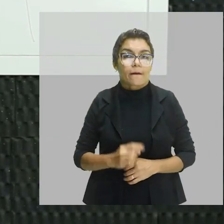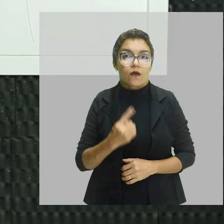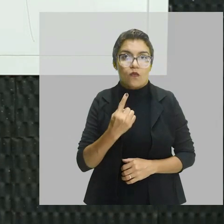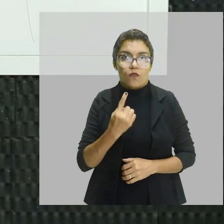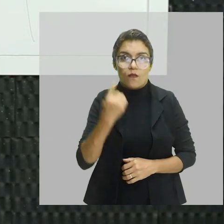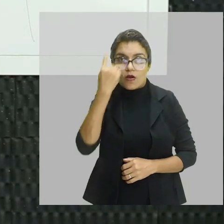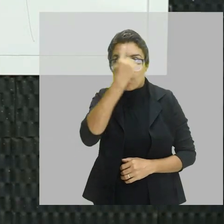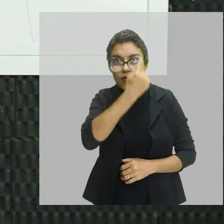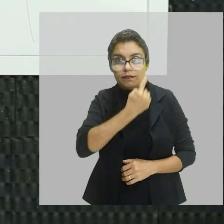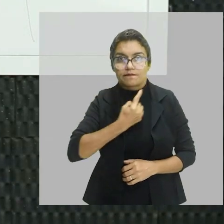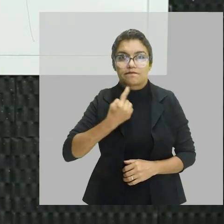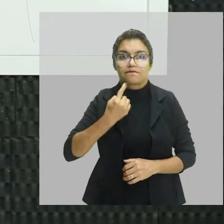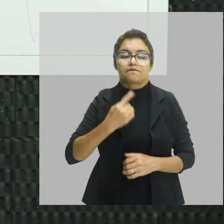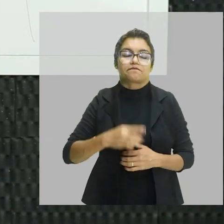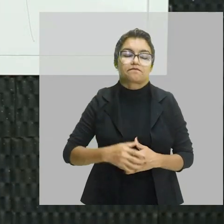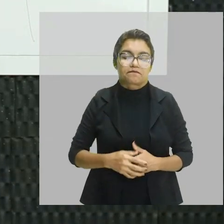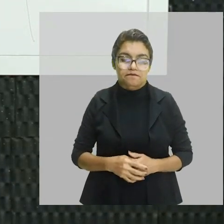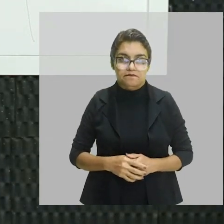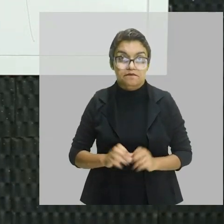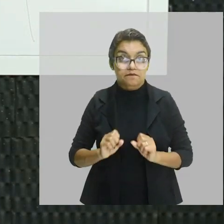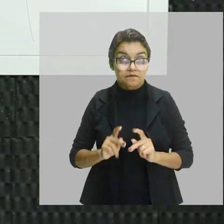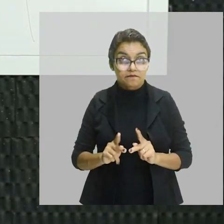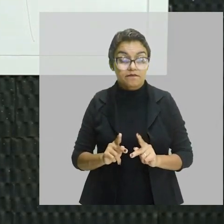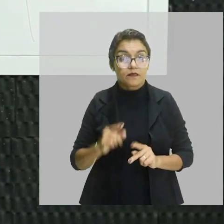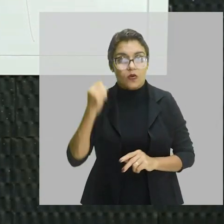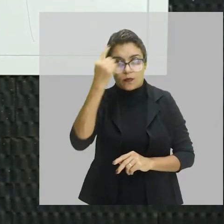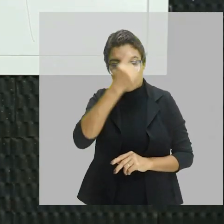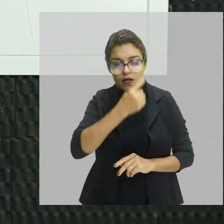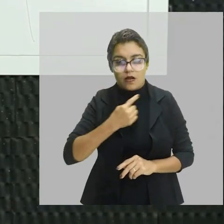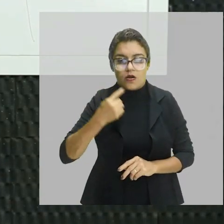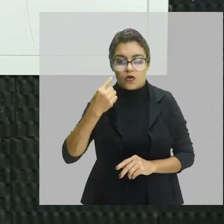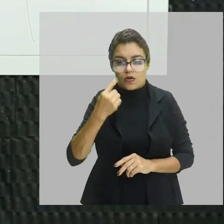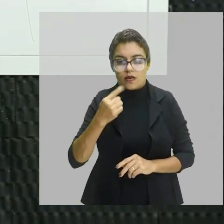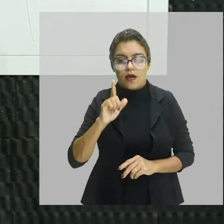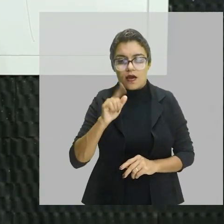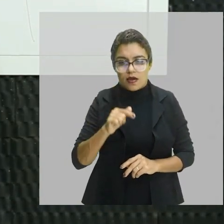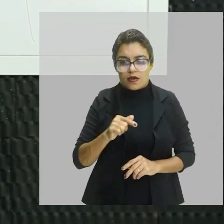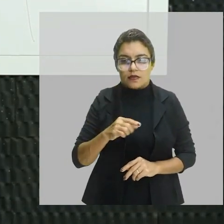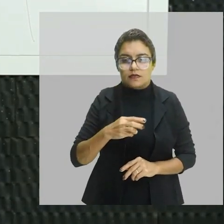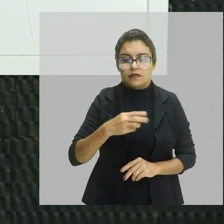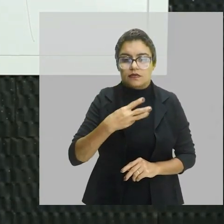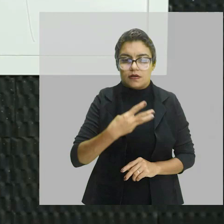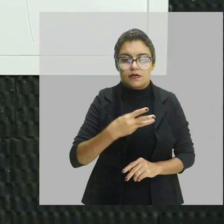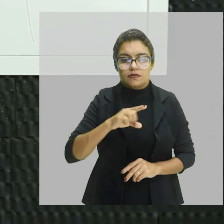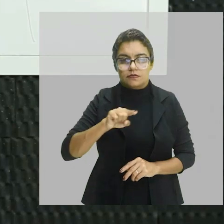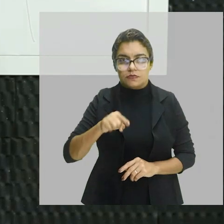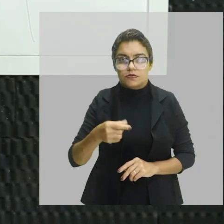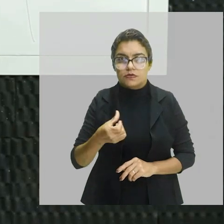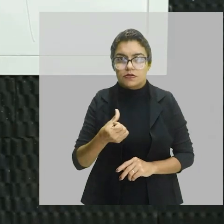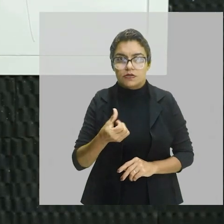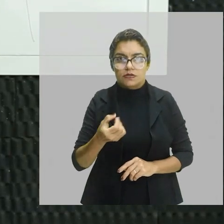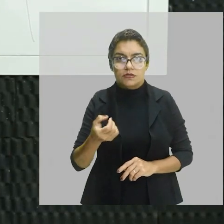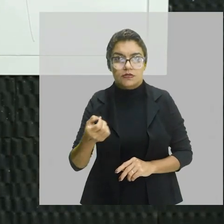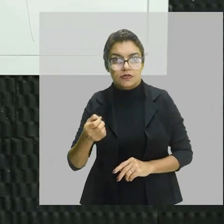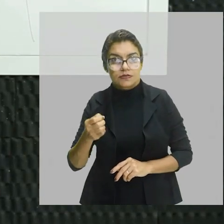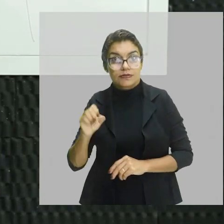1 hora, certo? 1 hora dá 3.600 segundos, certinho? Vamos